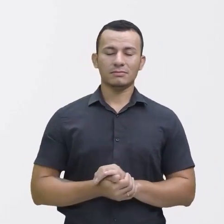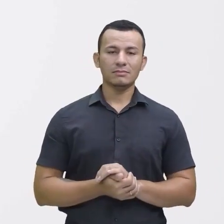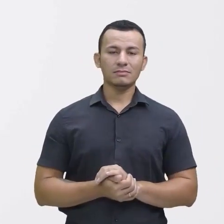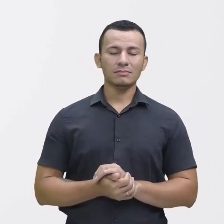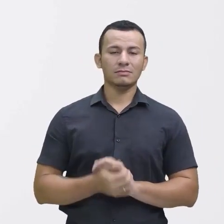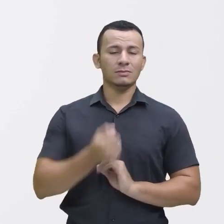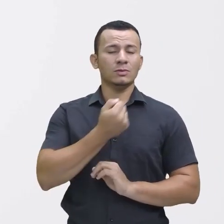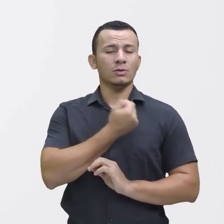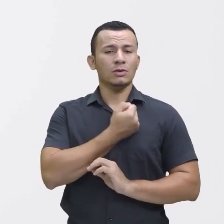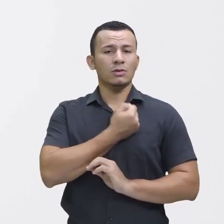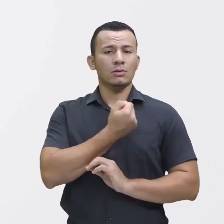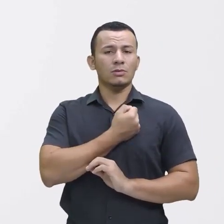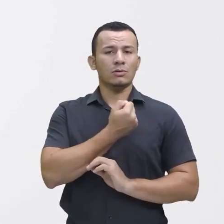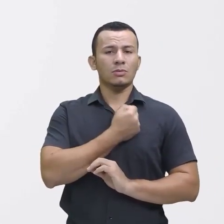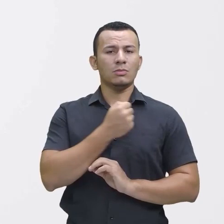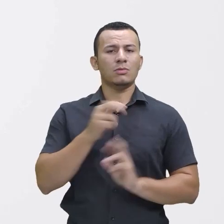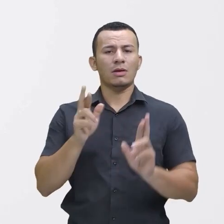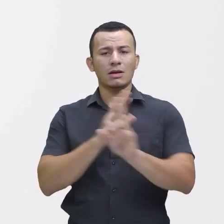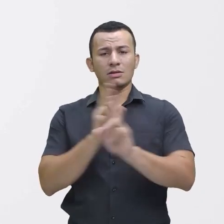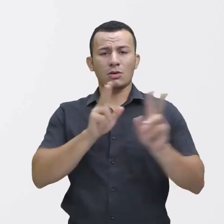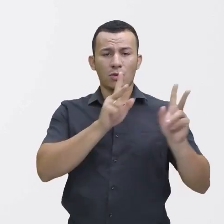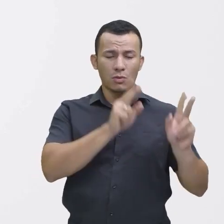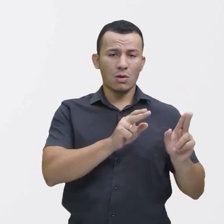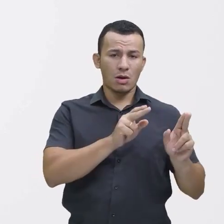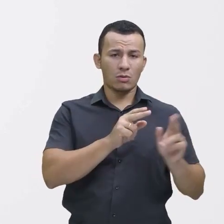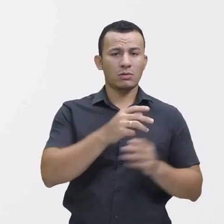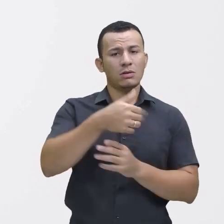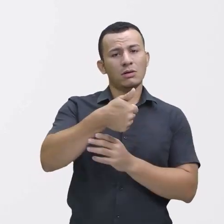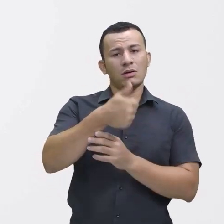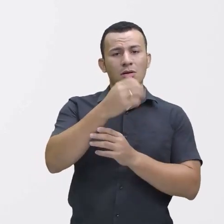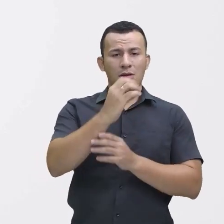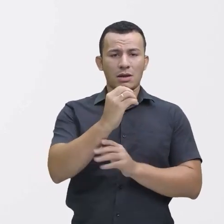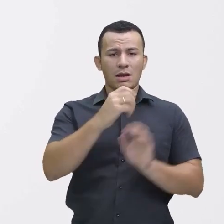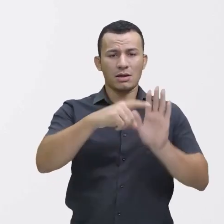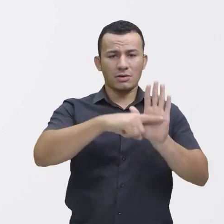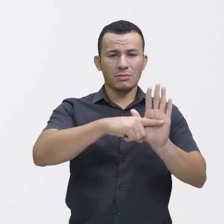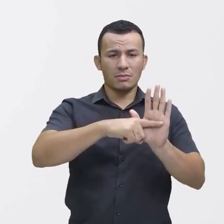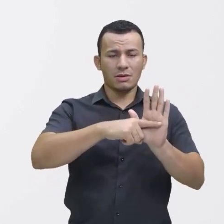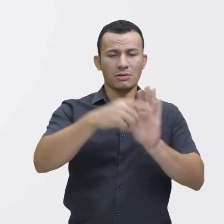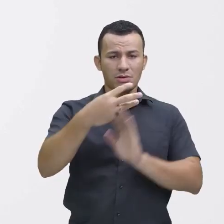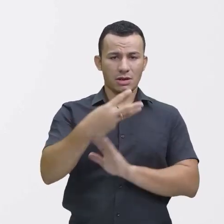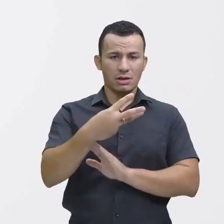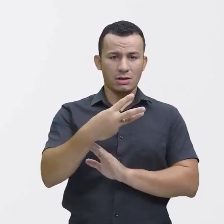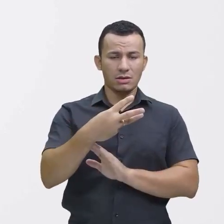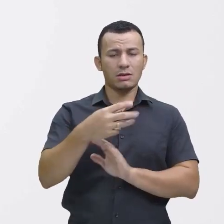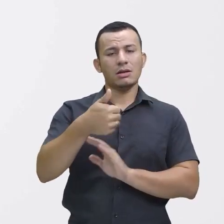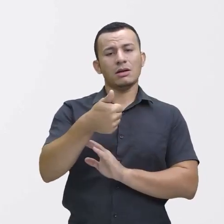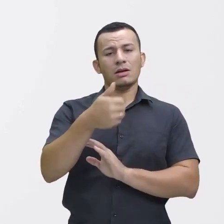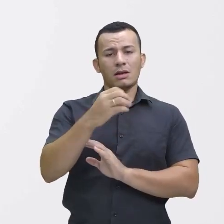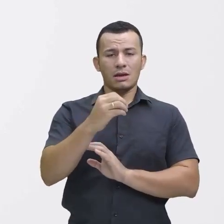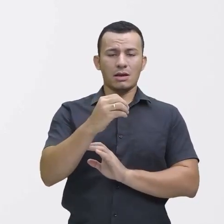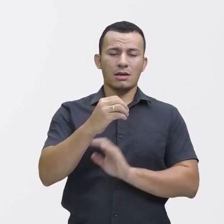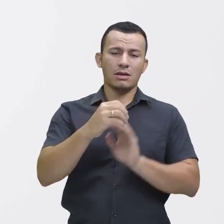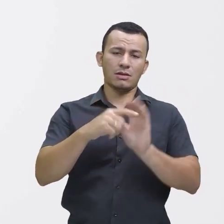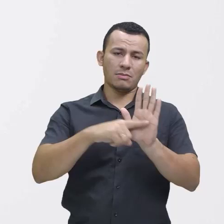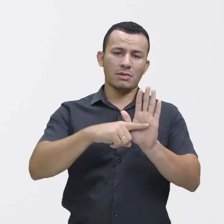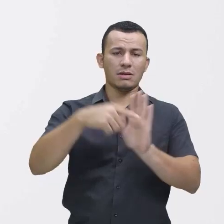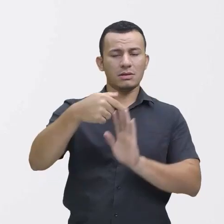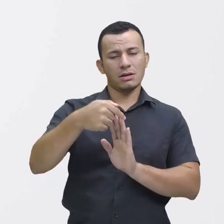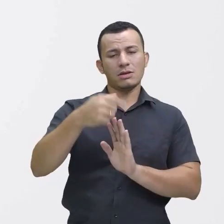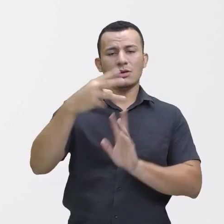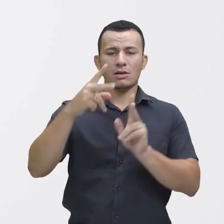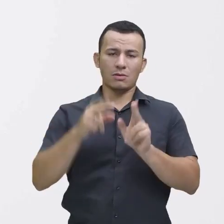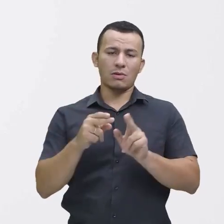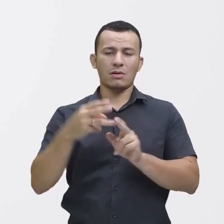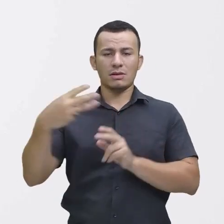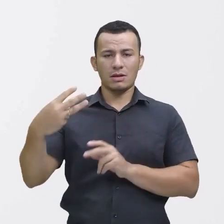Sentenças com relação de igualdade. 10 menos 3. 10 menos 7 é igual a 3, perdão.